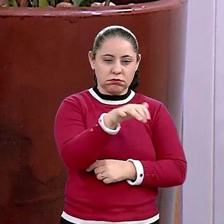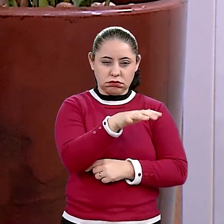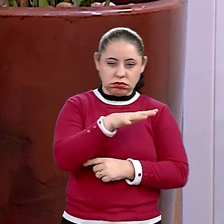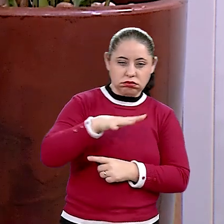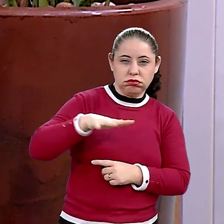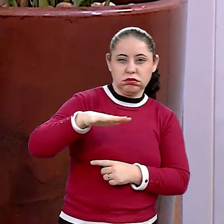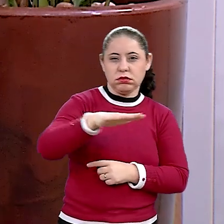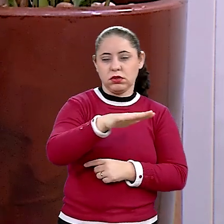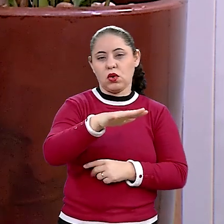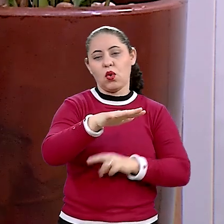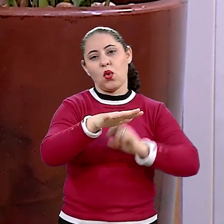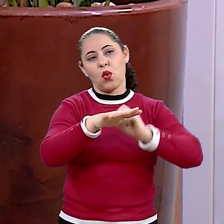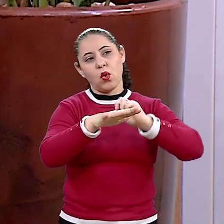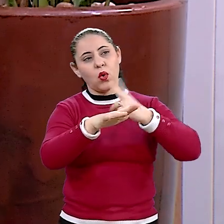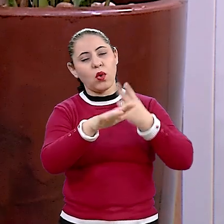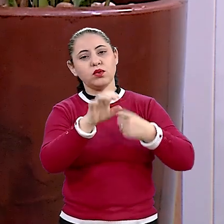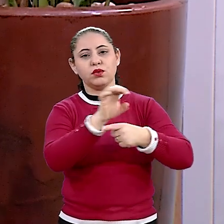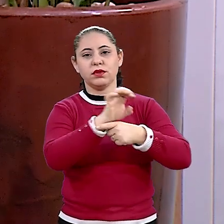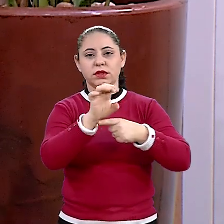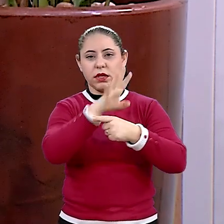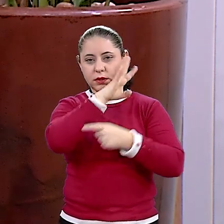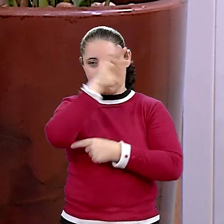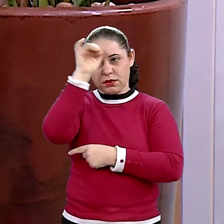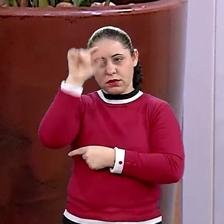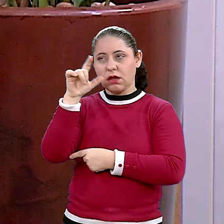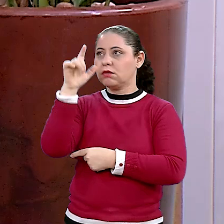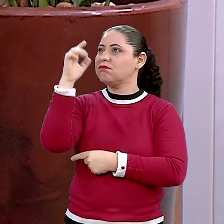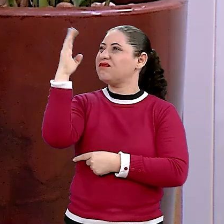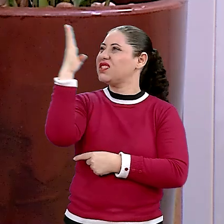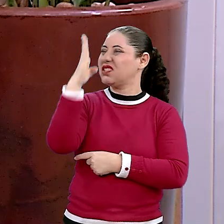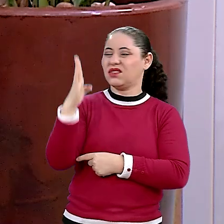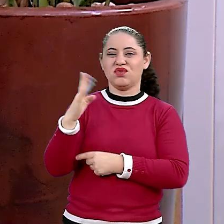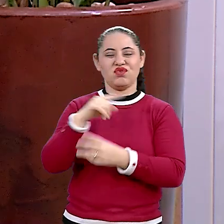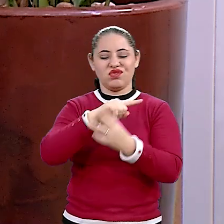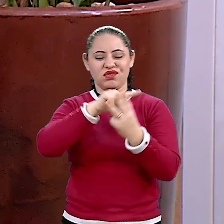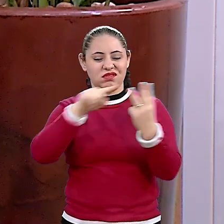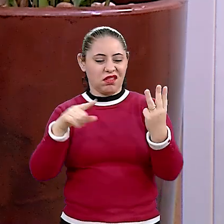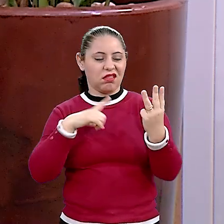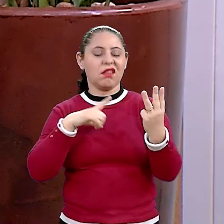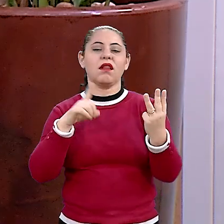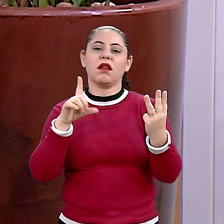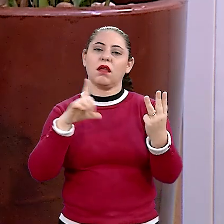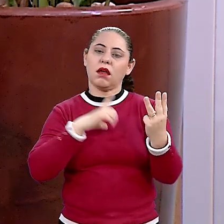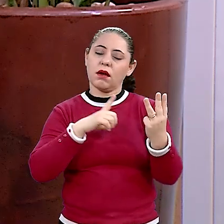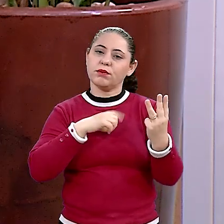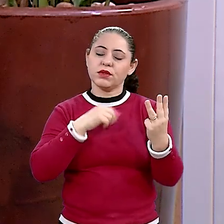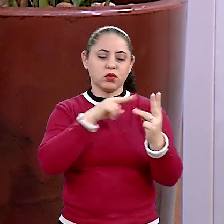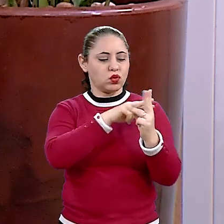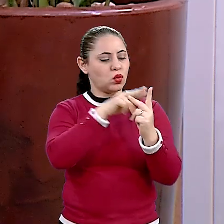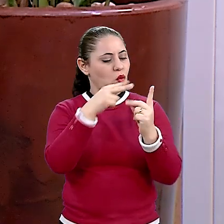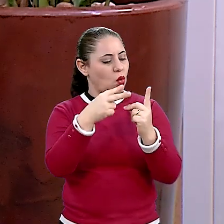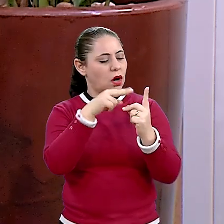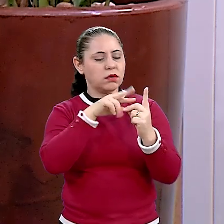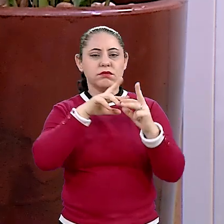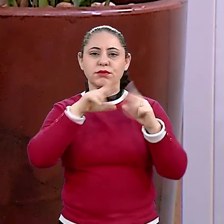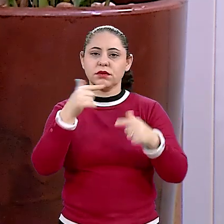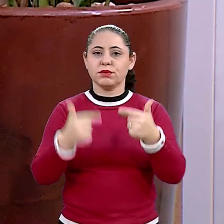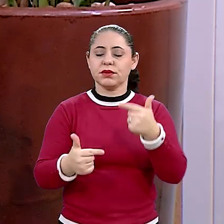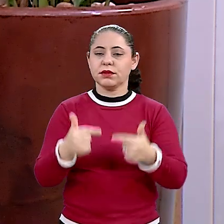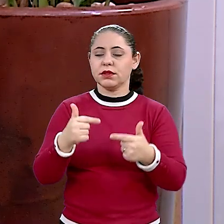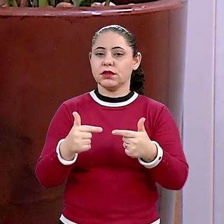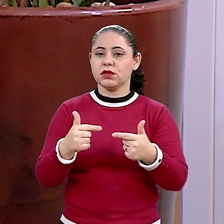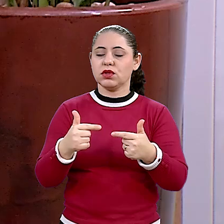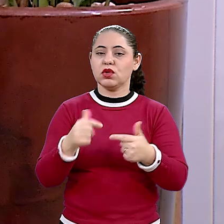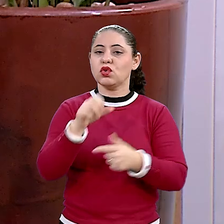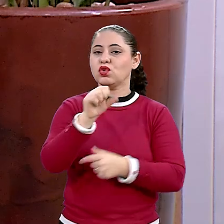Campo Grande, no estado de Mato Grosso do Sul e no Brasil. Eu acho que nós precisamos dar um novo olhar sobre essas políticas do